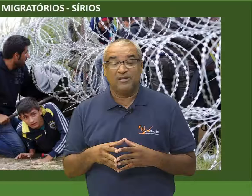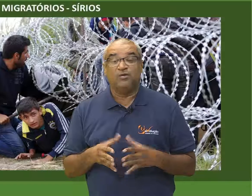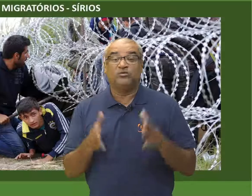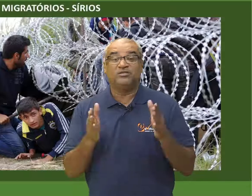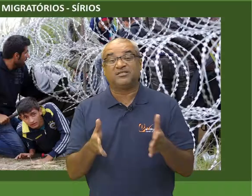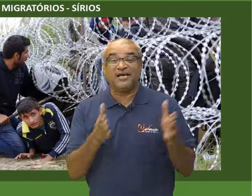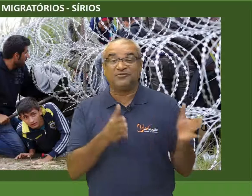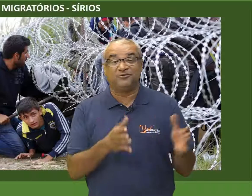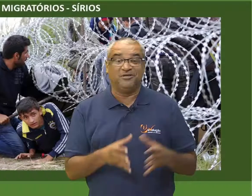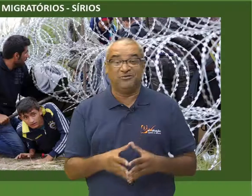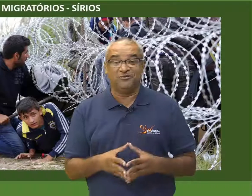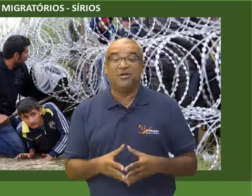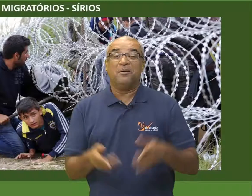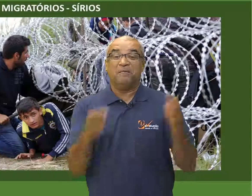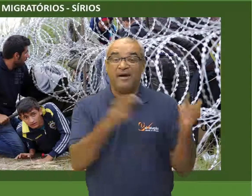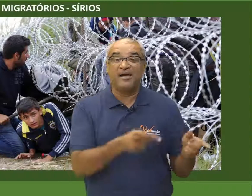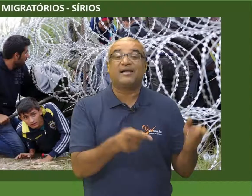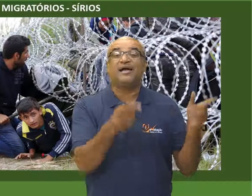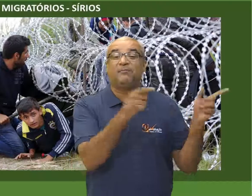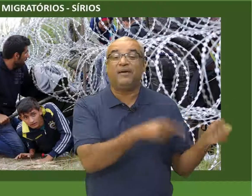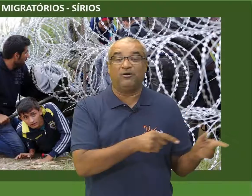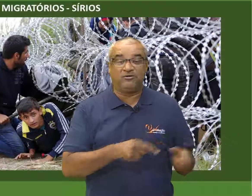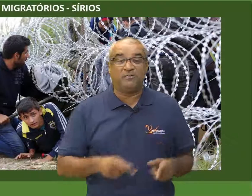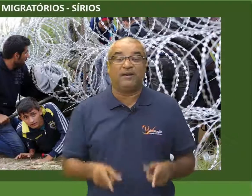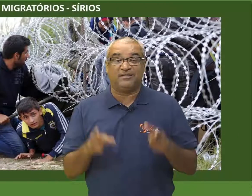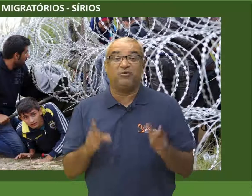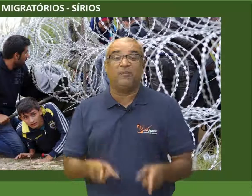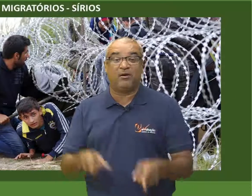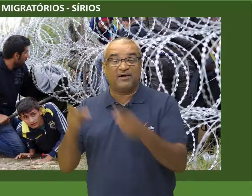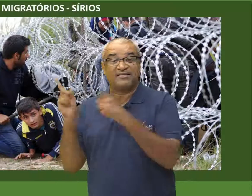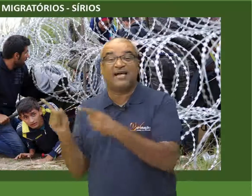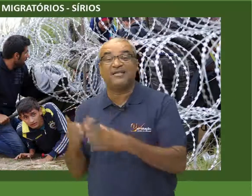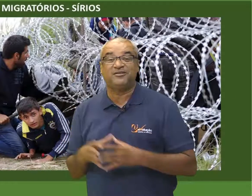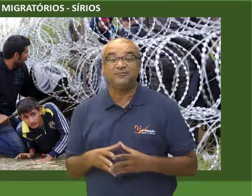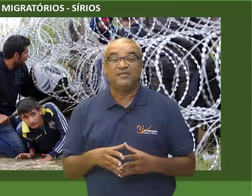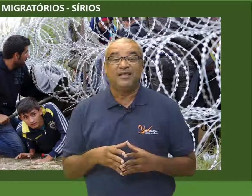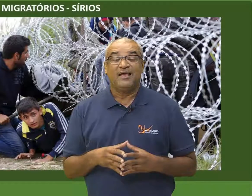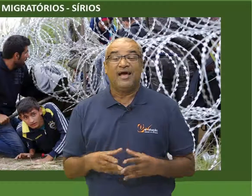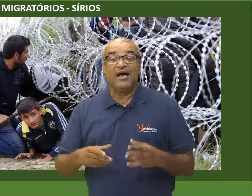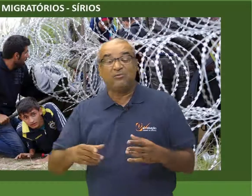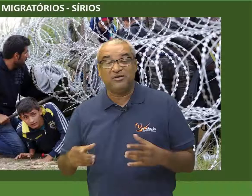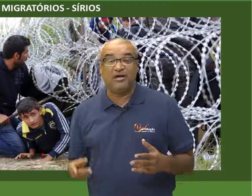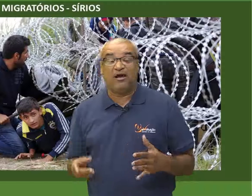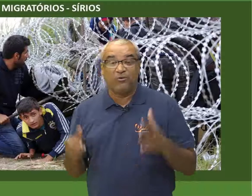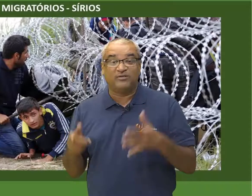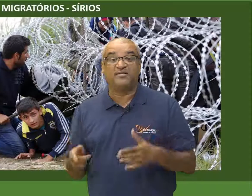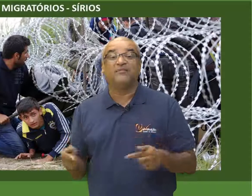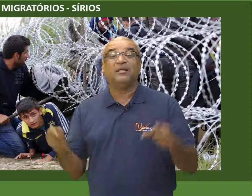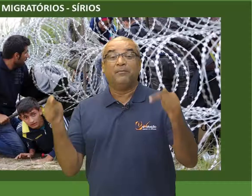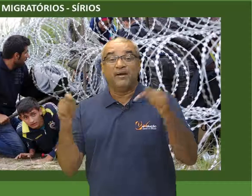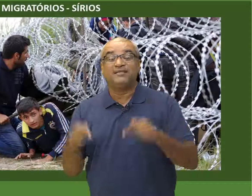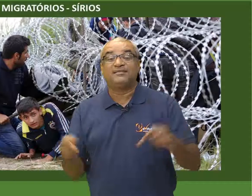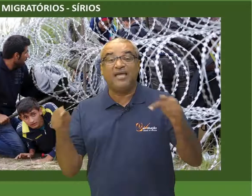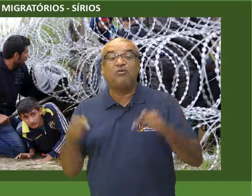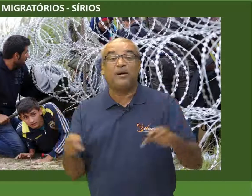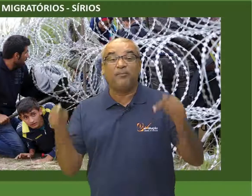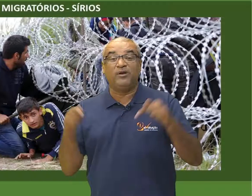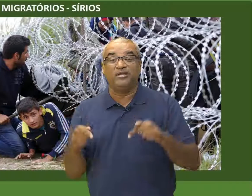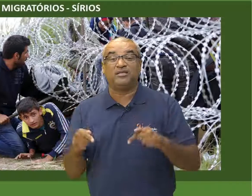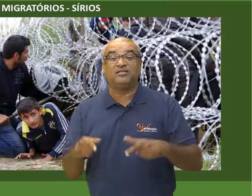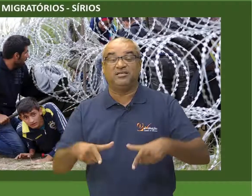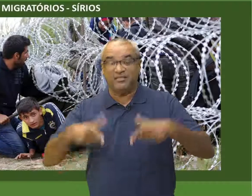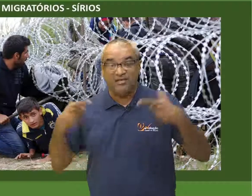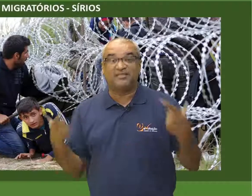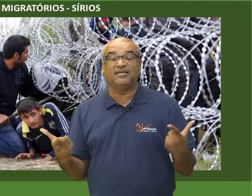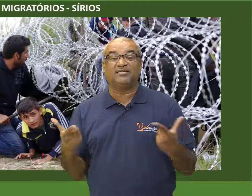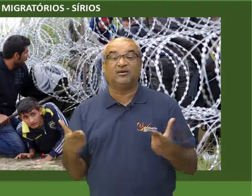aí. Os Estados Unidos banca rebeldes para derrubar o Assad, a Rússia mantém uma